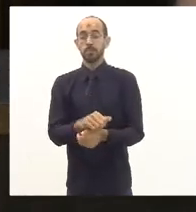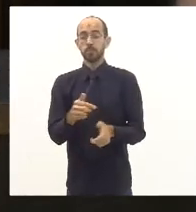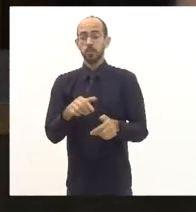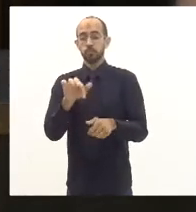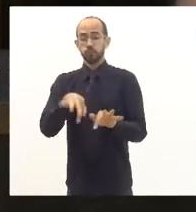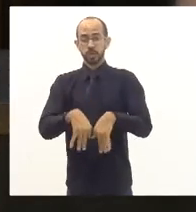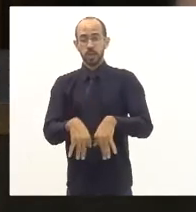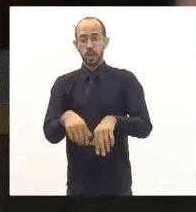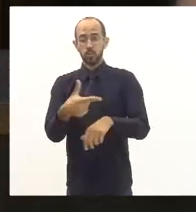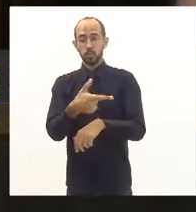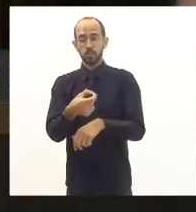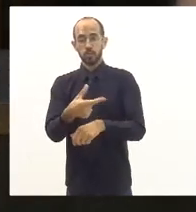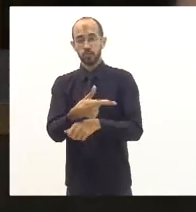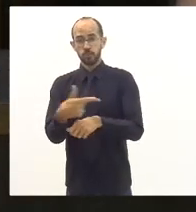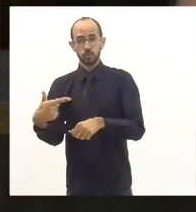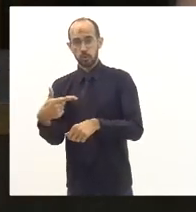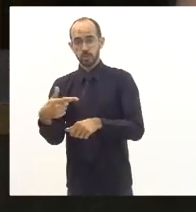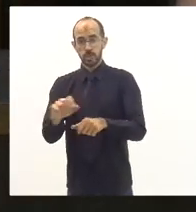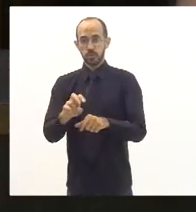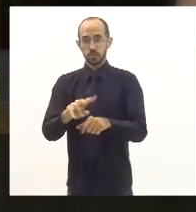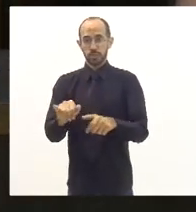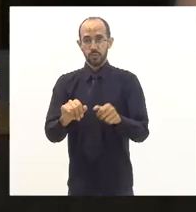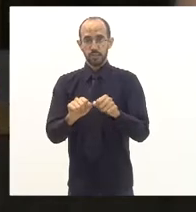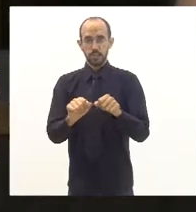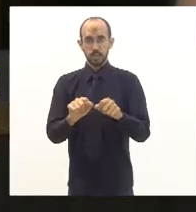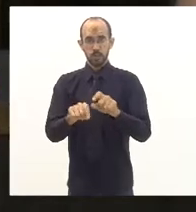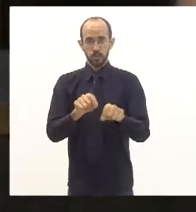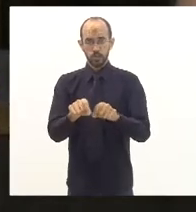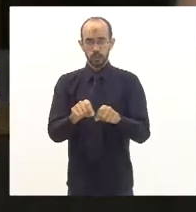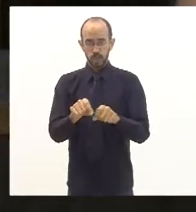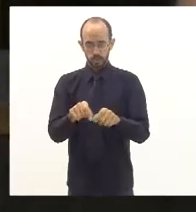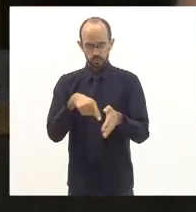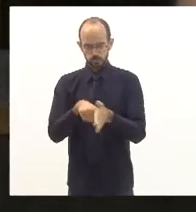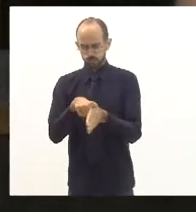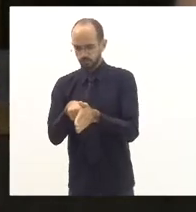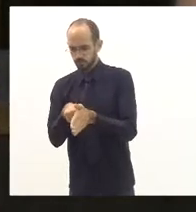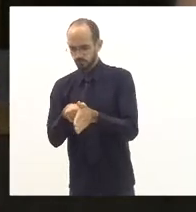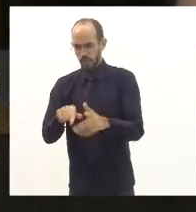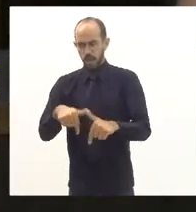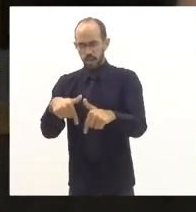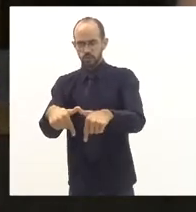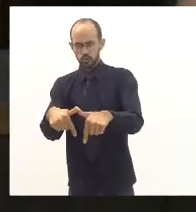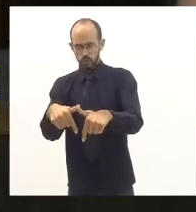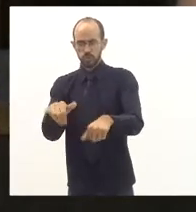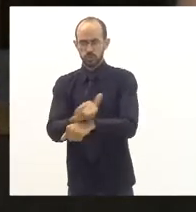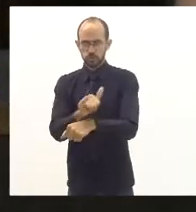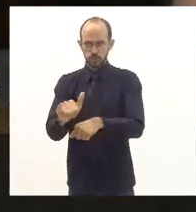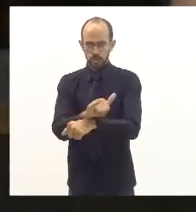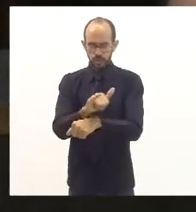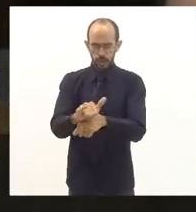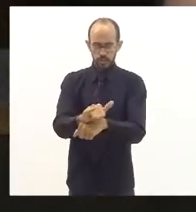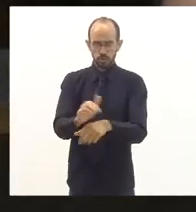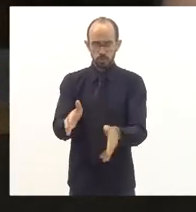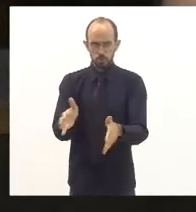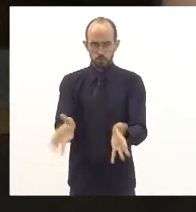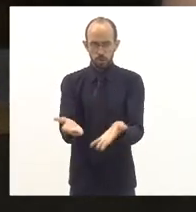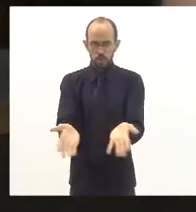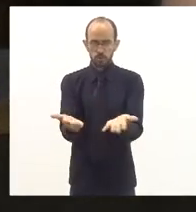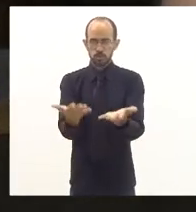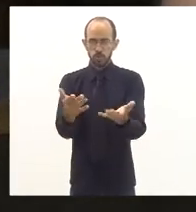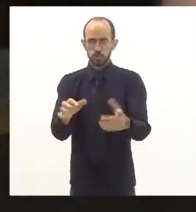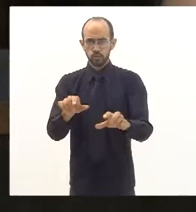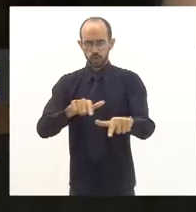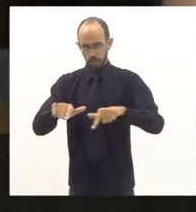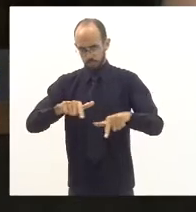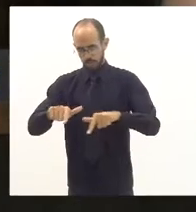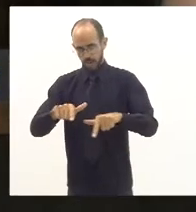efetivamente relacionado ao levantamento de iniciativas exitosas e estratégia para a promoção de geração de